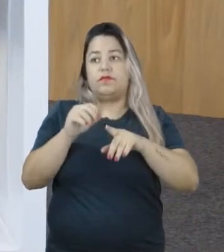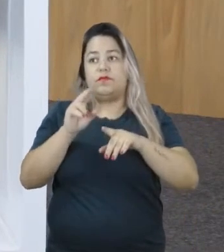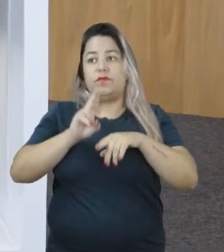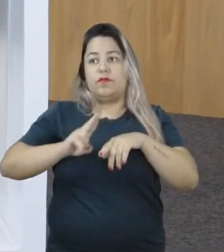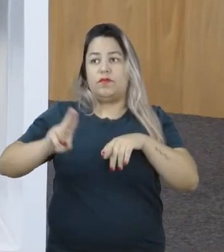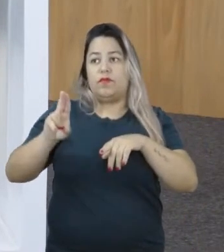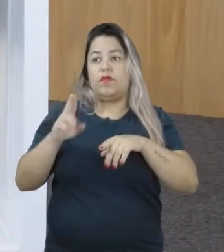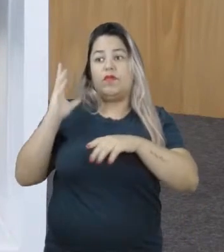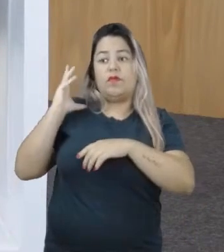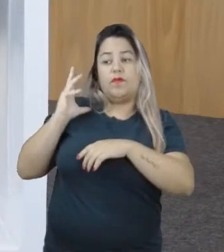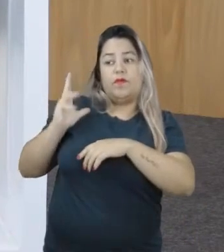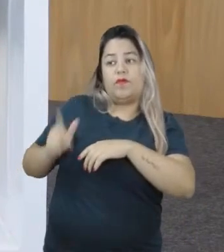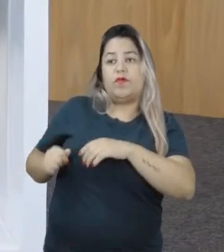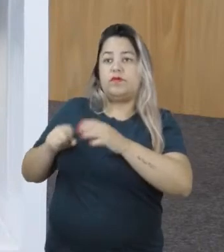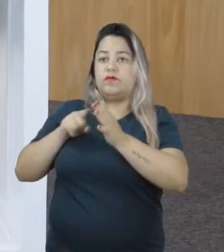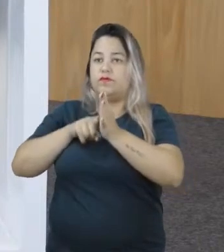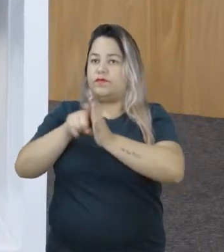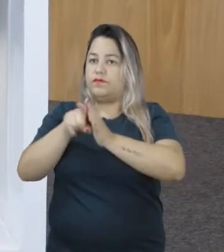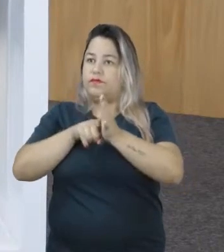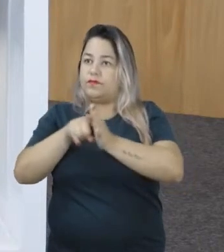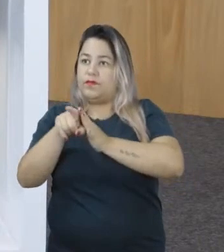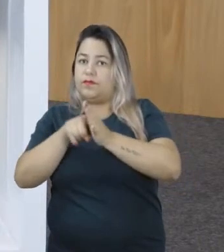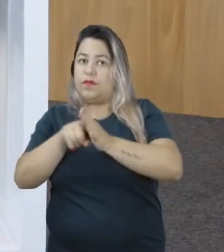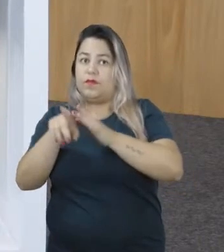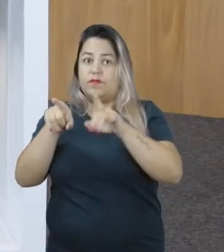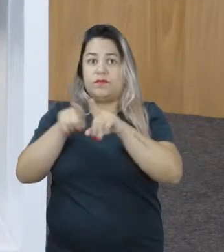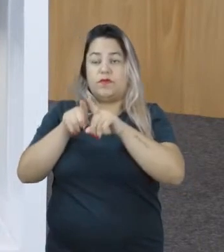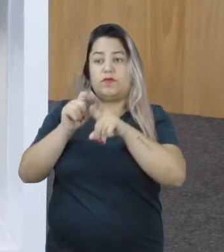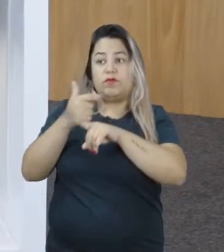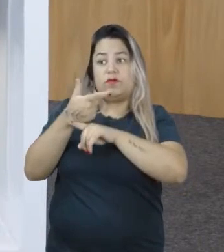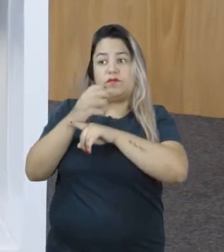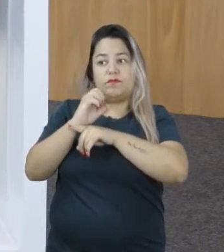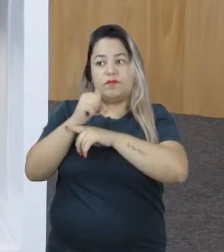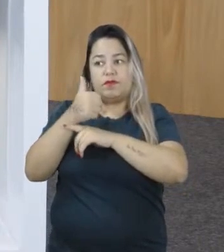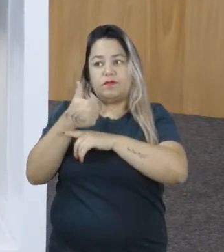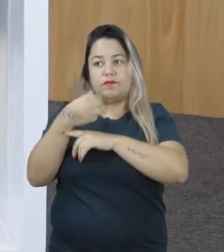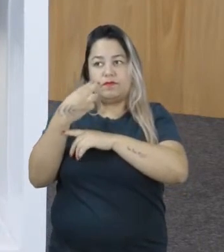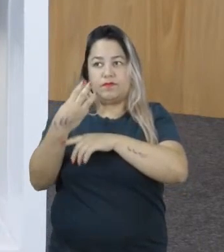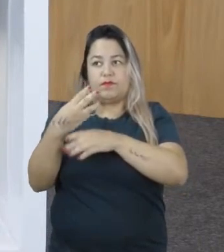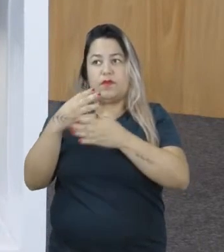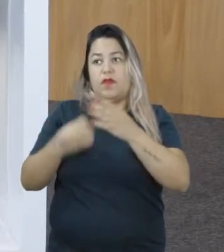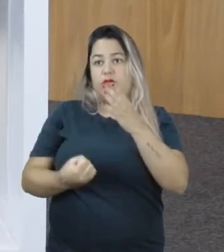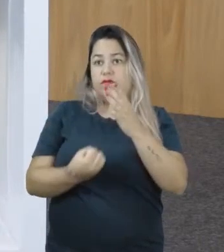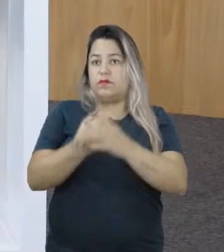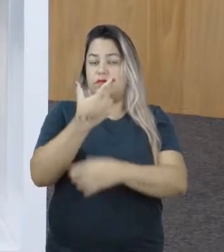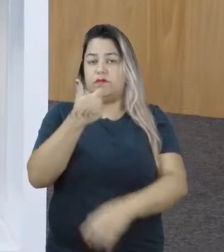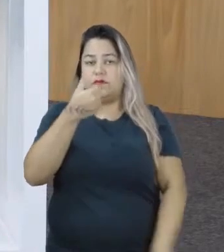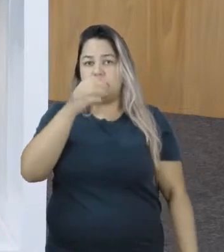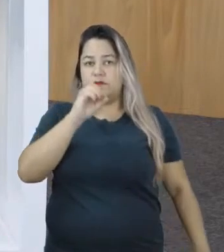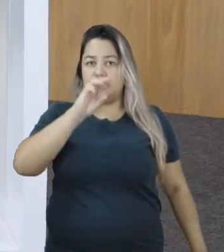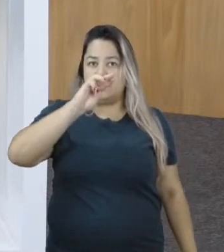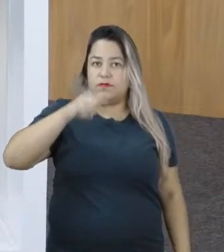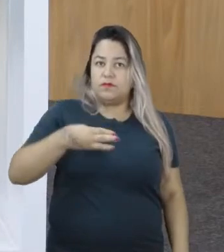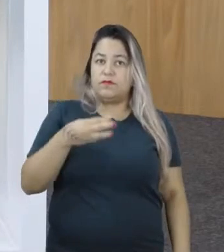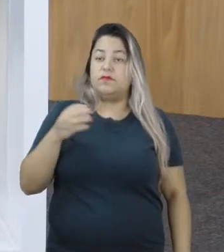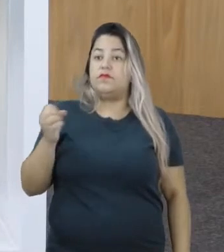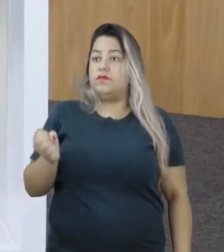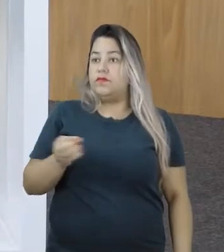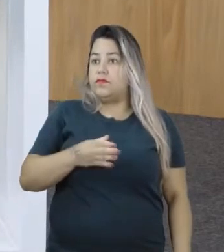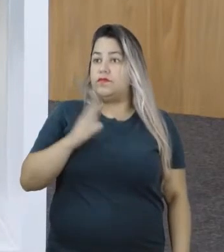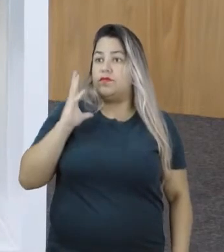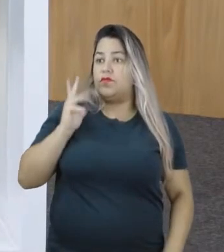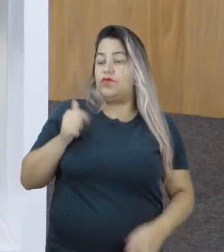bolsas de pesquisa, que estavam congeladas também desde 2013, e também sobre a criação de 10 mil novas bolsas